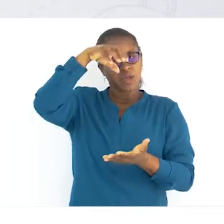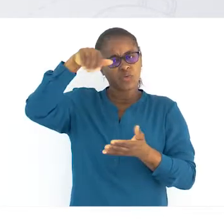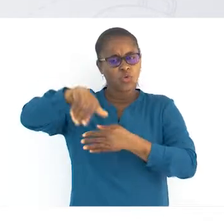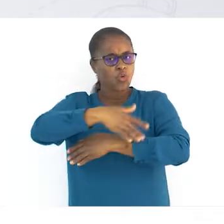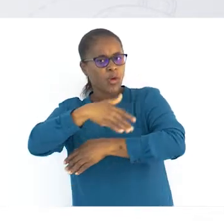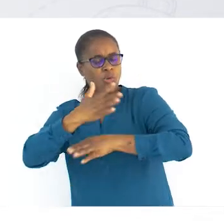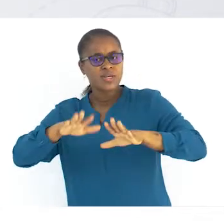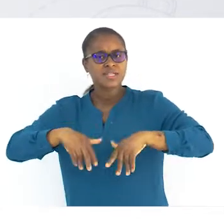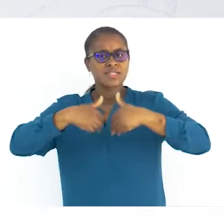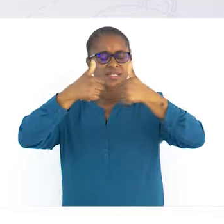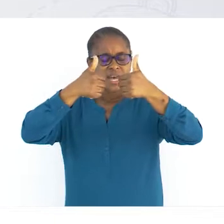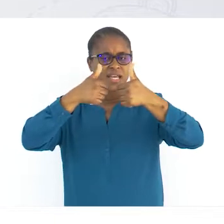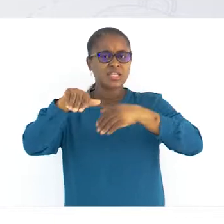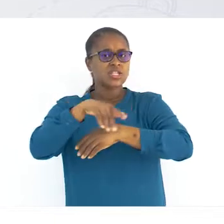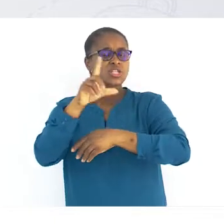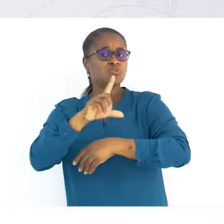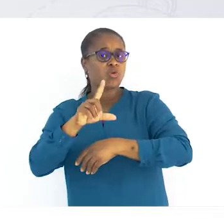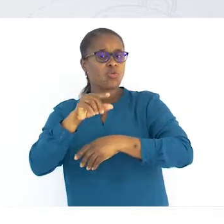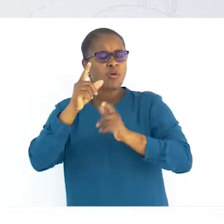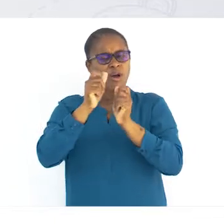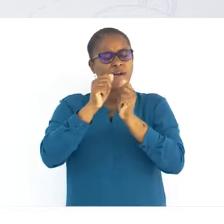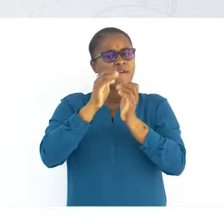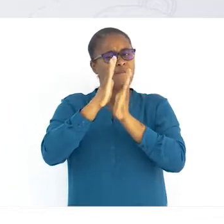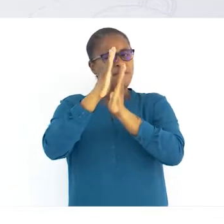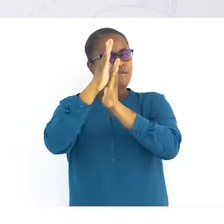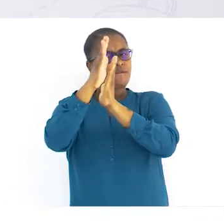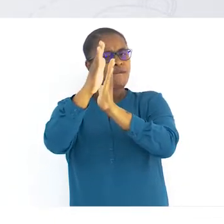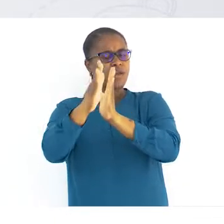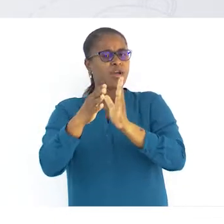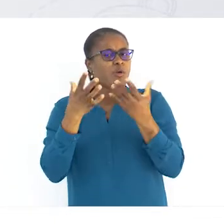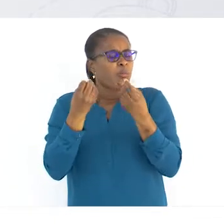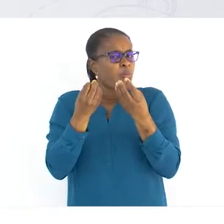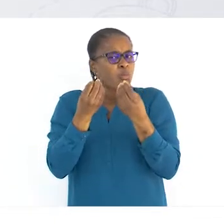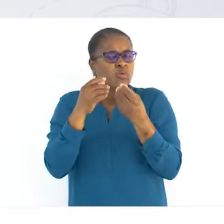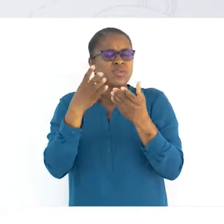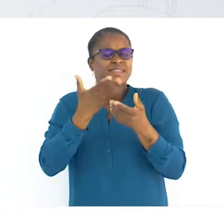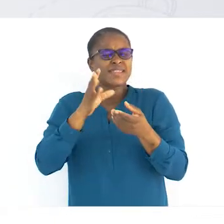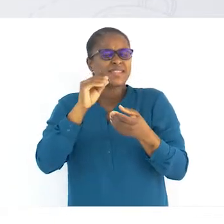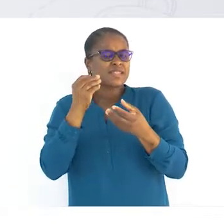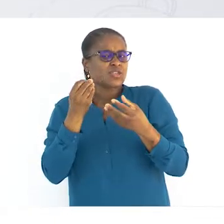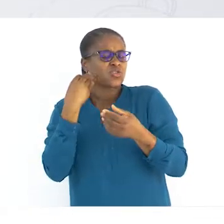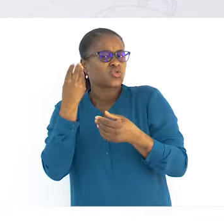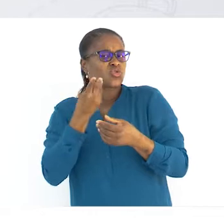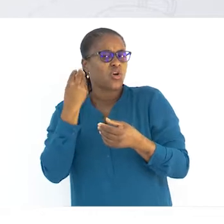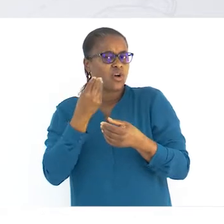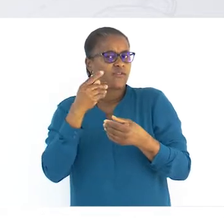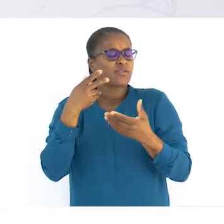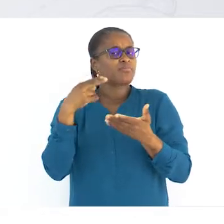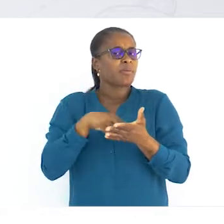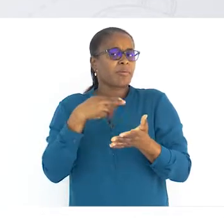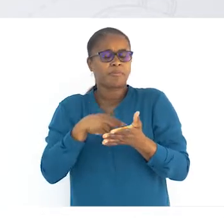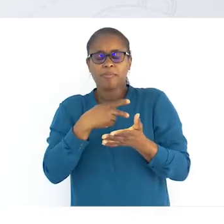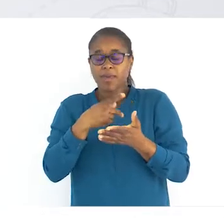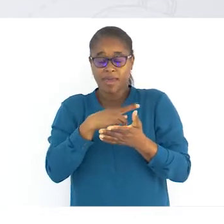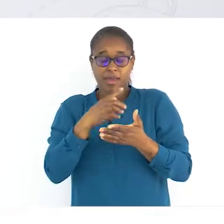da cidade de Lisboa, uma longa fila com várias dezenas de jovens, enquanto os candidatos esperam pela sua vez